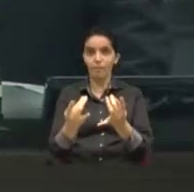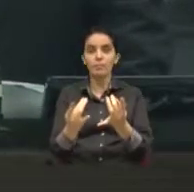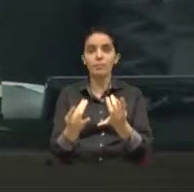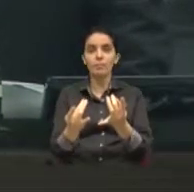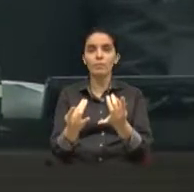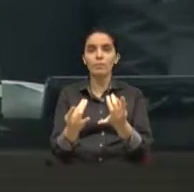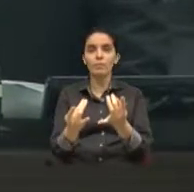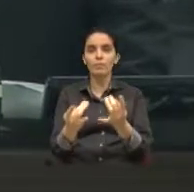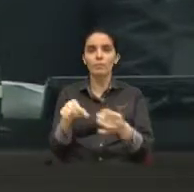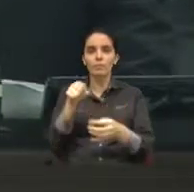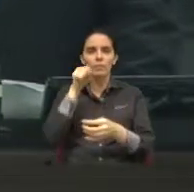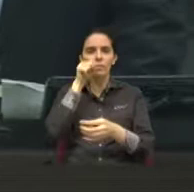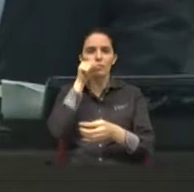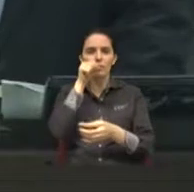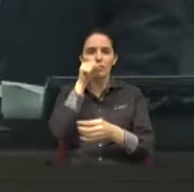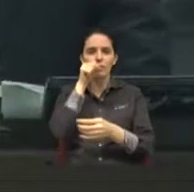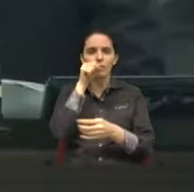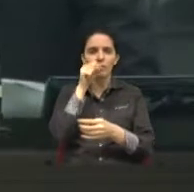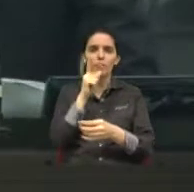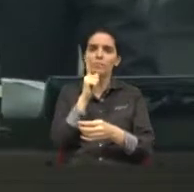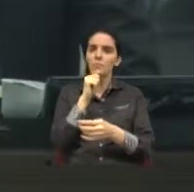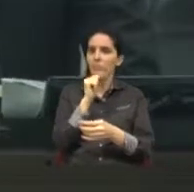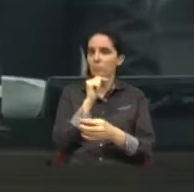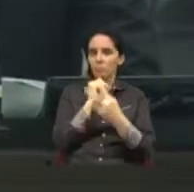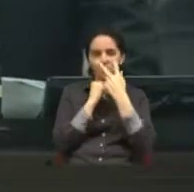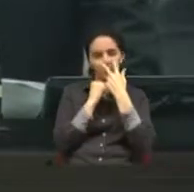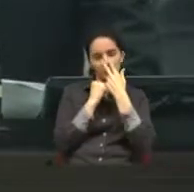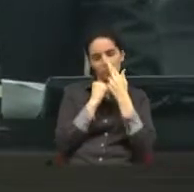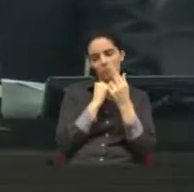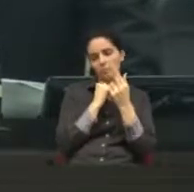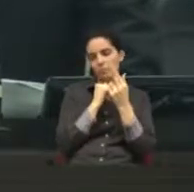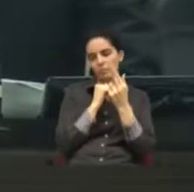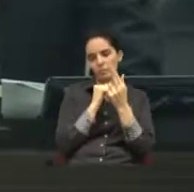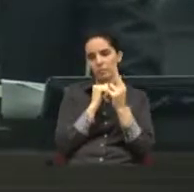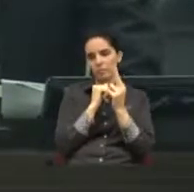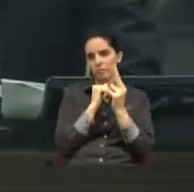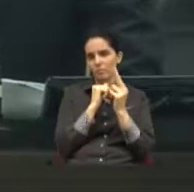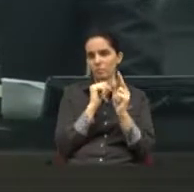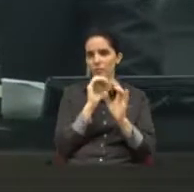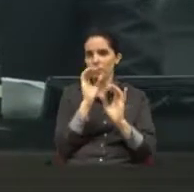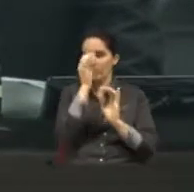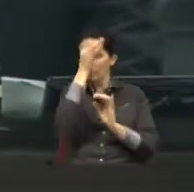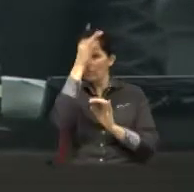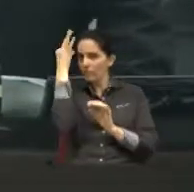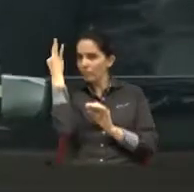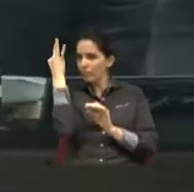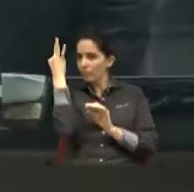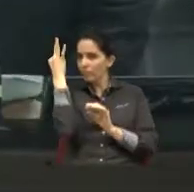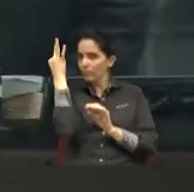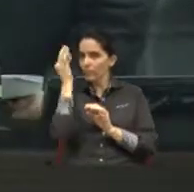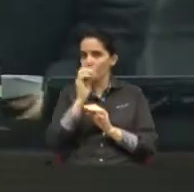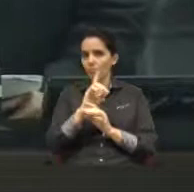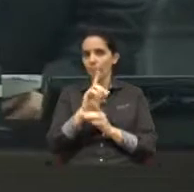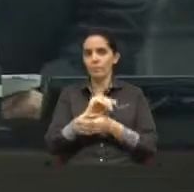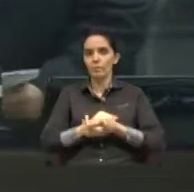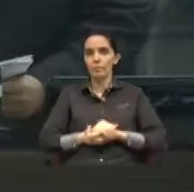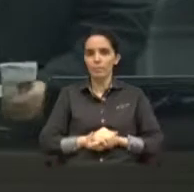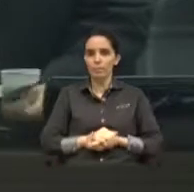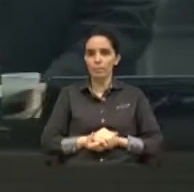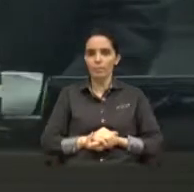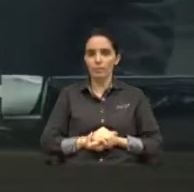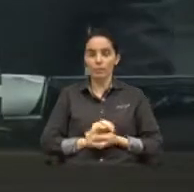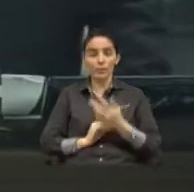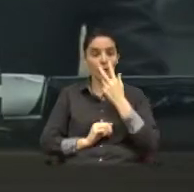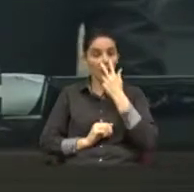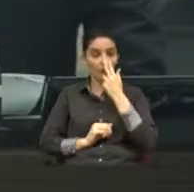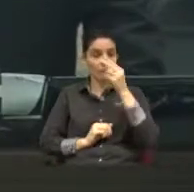que esse cachimbo de água, que aparentemente é tão inofensivo, ele é mais perigoso que o cigarro,